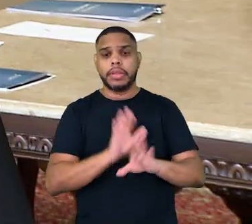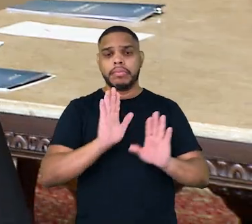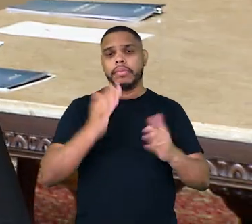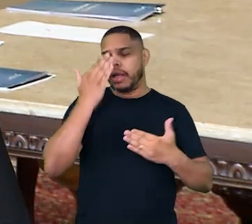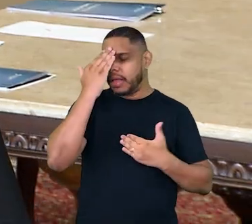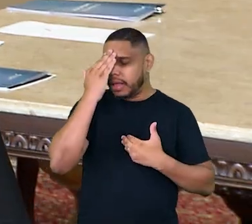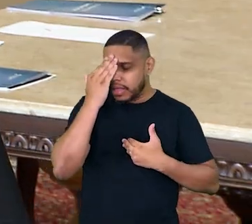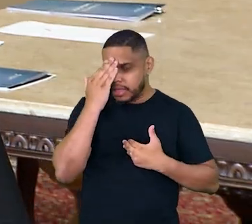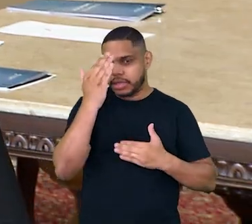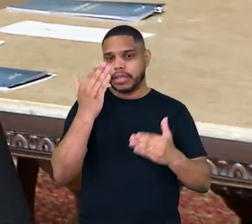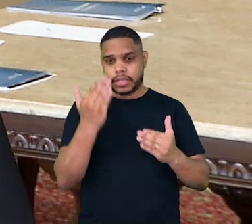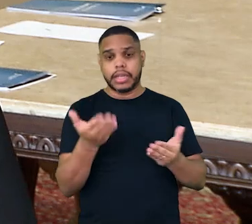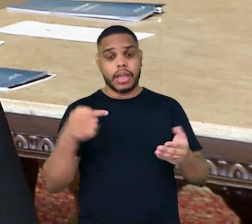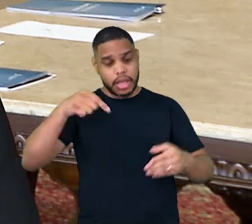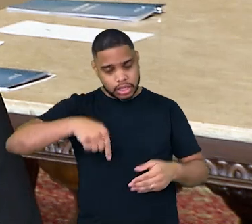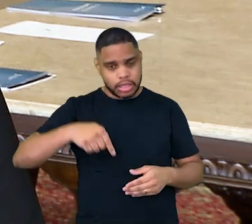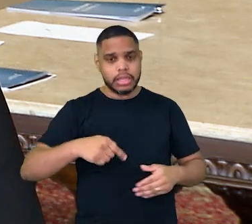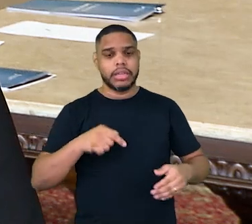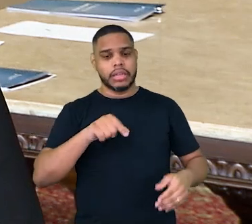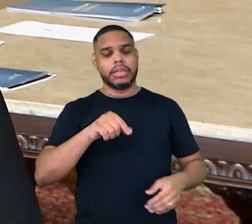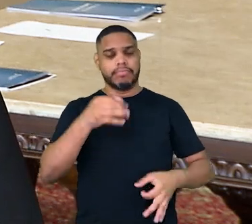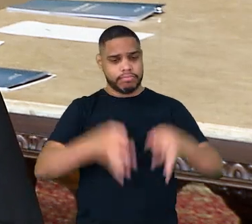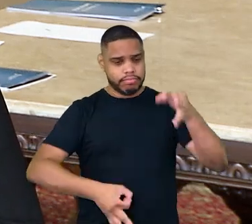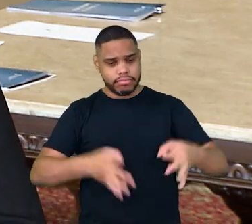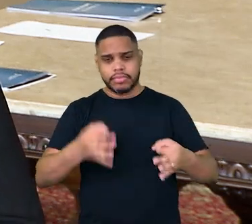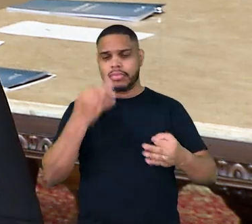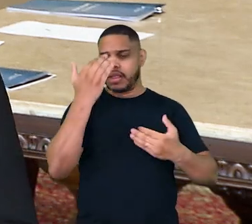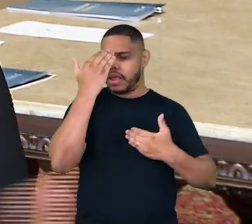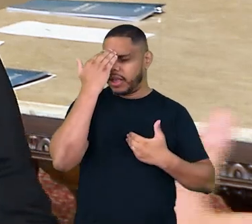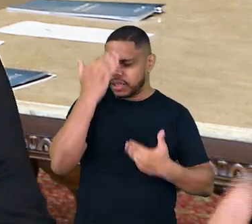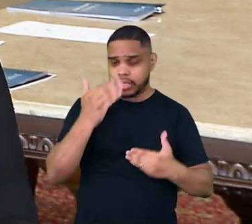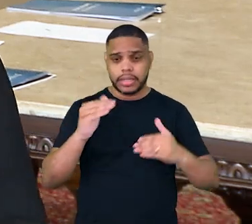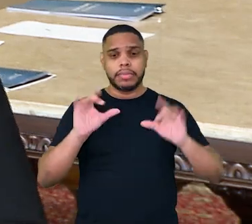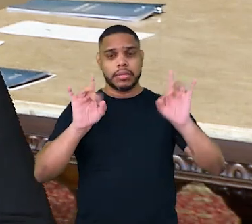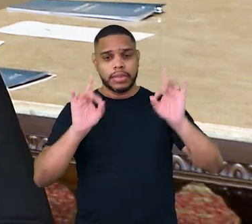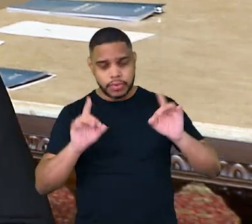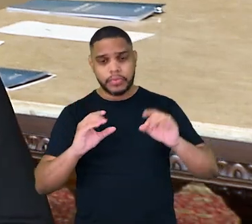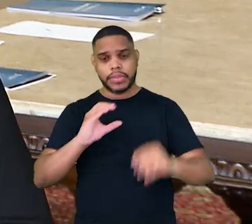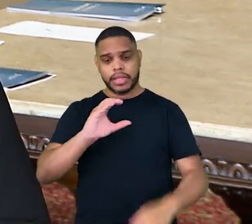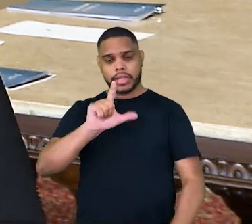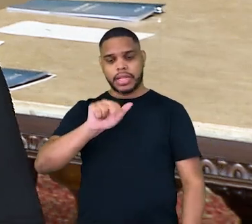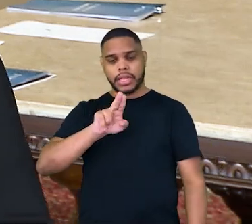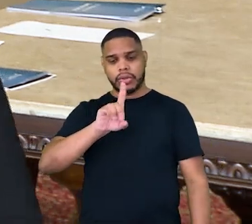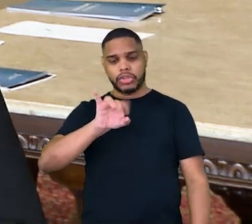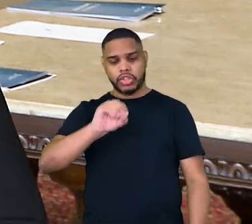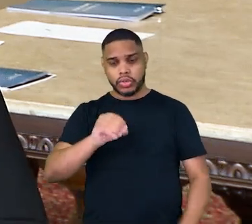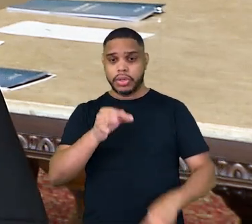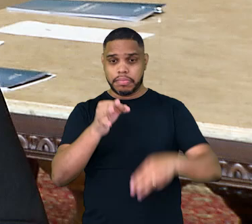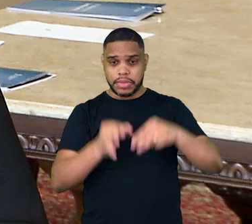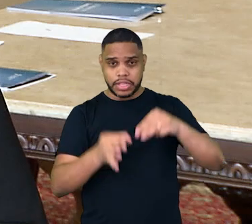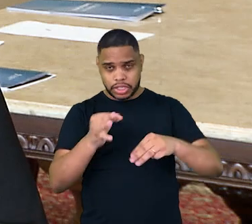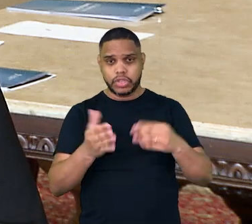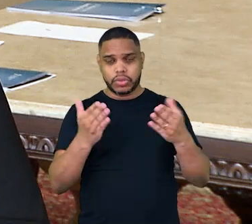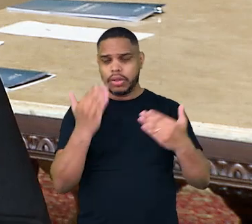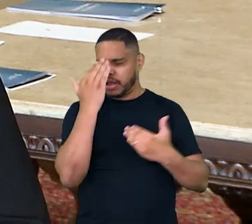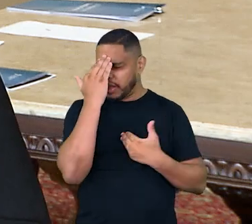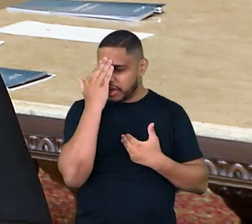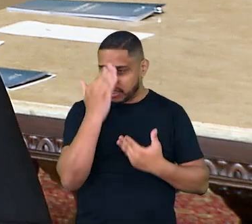Tem que agradecer essa casa, esse tribunal, em especial, o doutor Cláudio, o ministro Cláudio